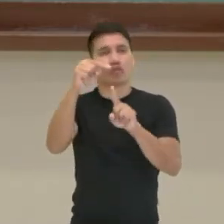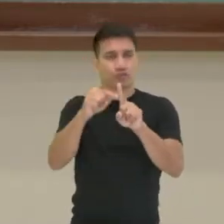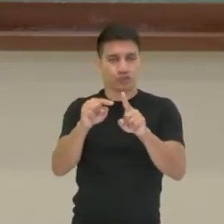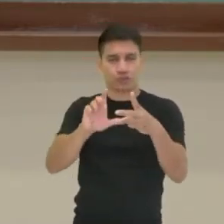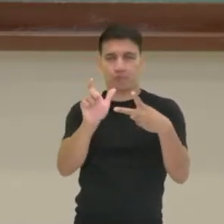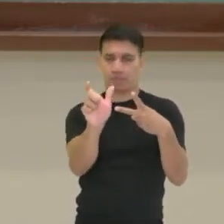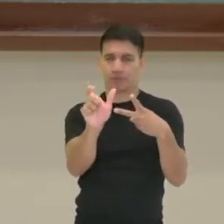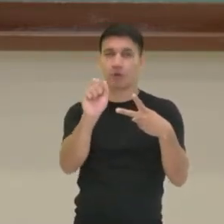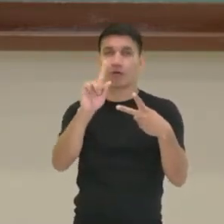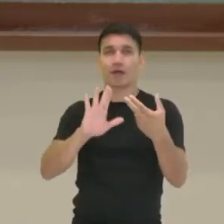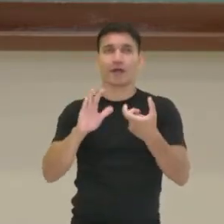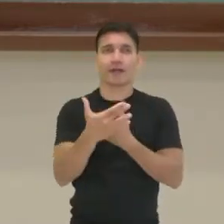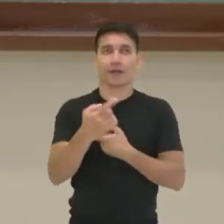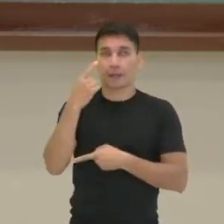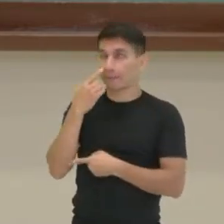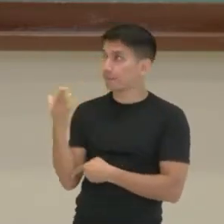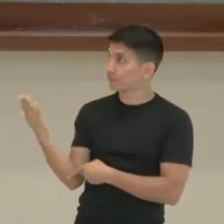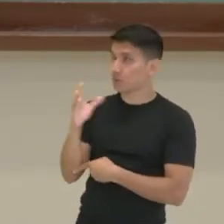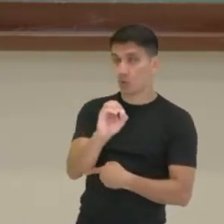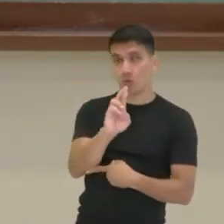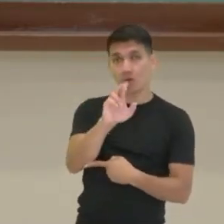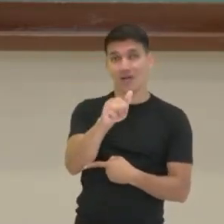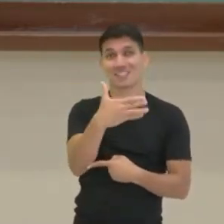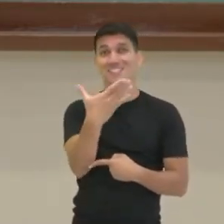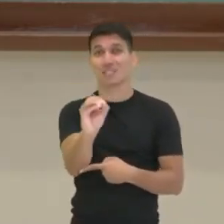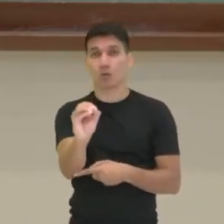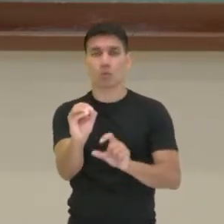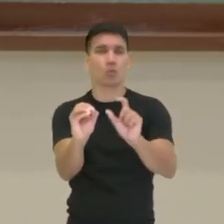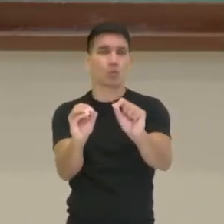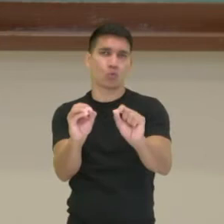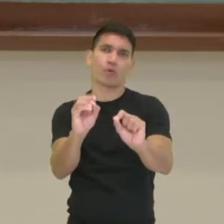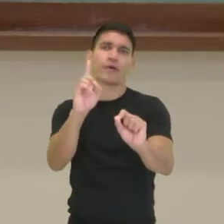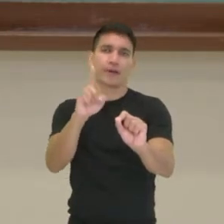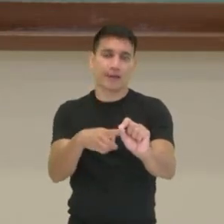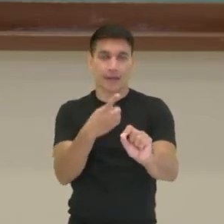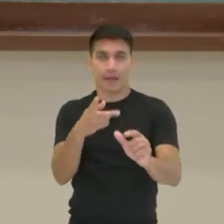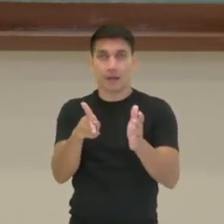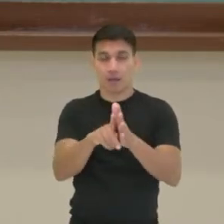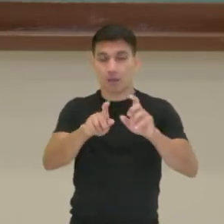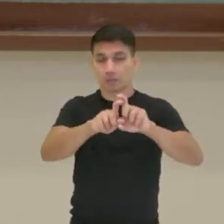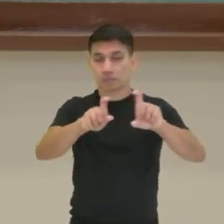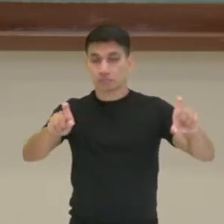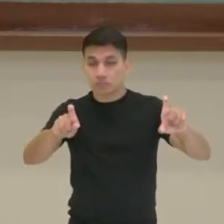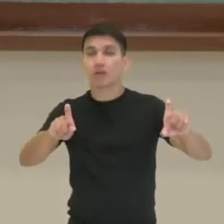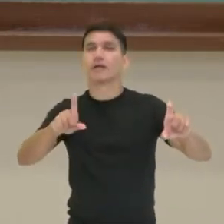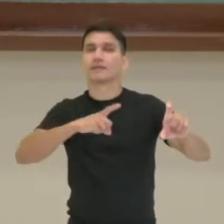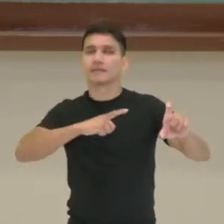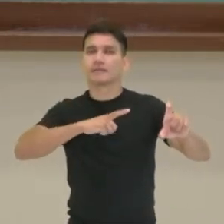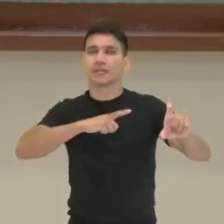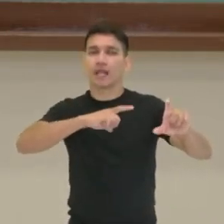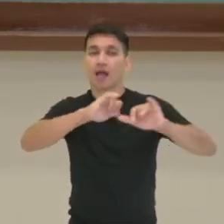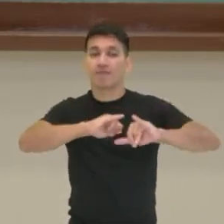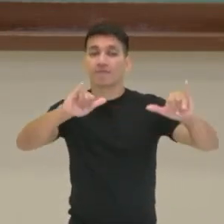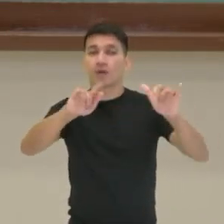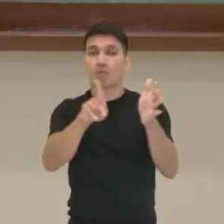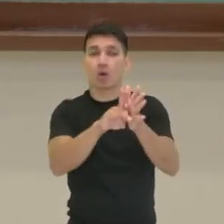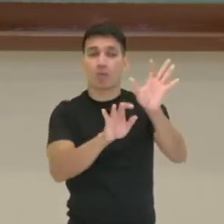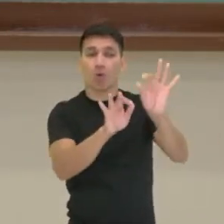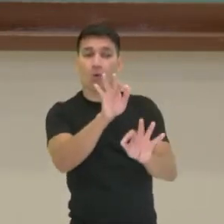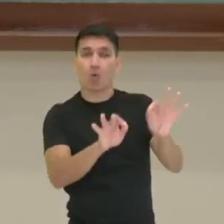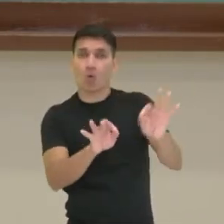palavra importante aqui para a gente retomar, que é a oração. Então, a oração é um enunciado estruturado